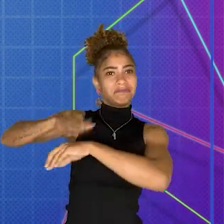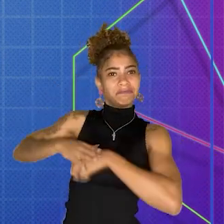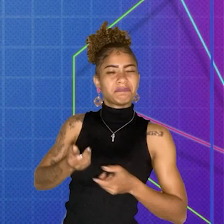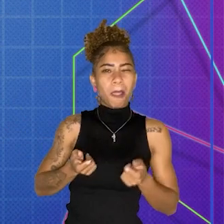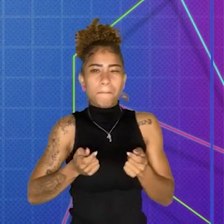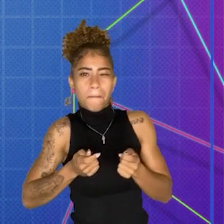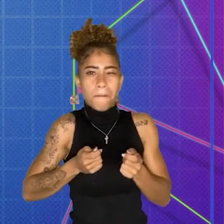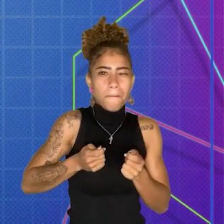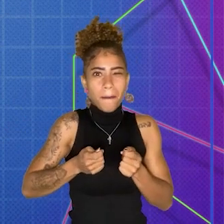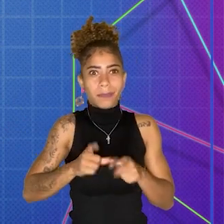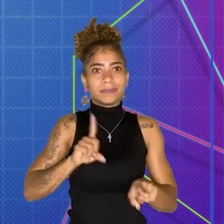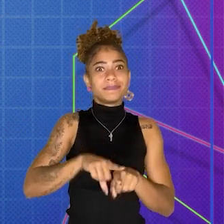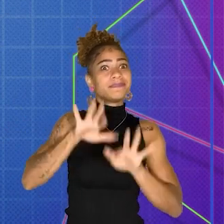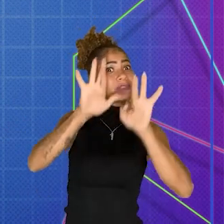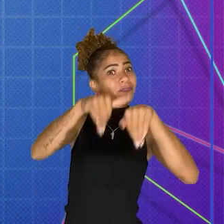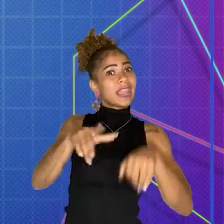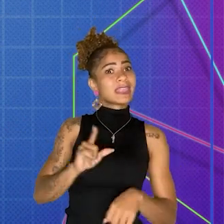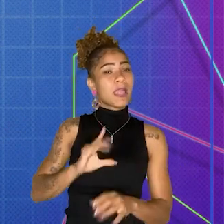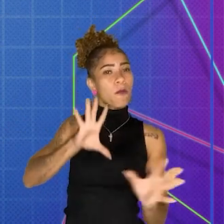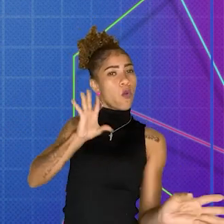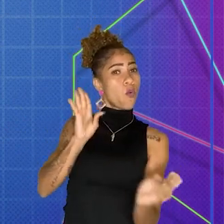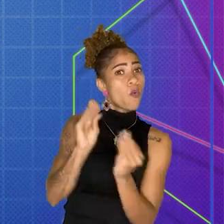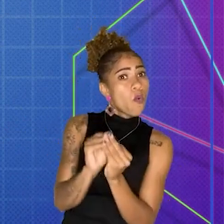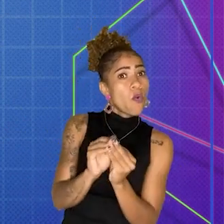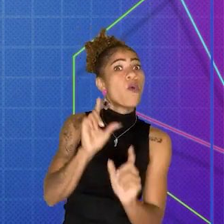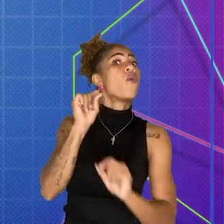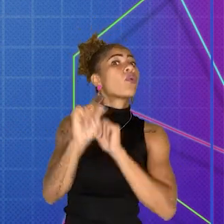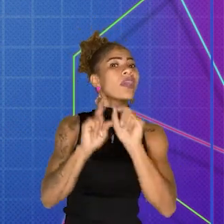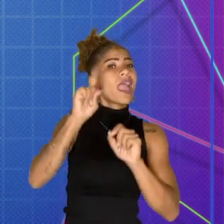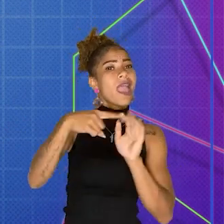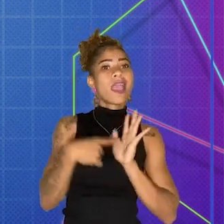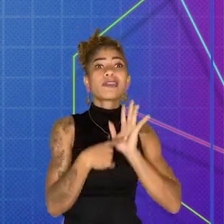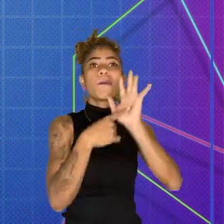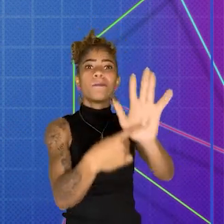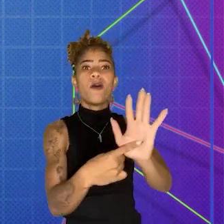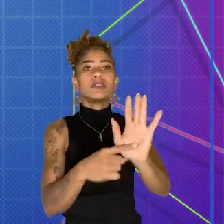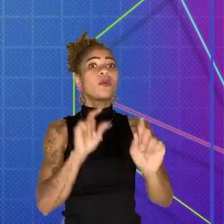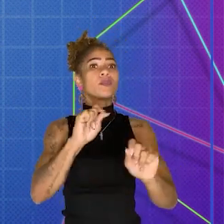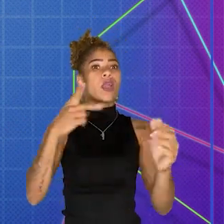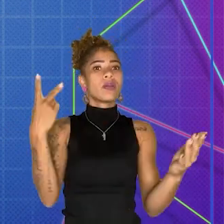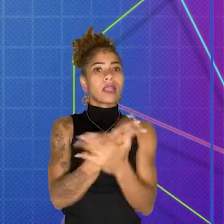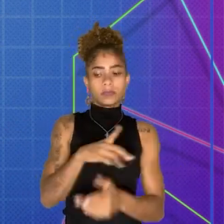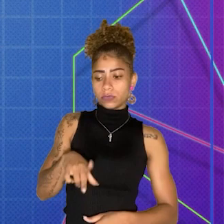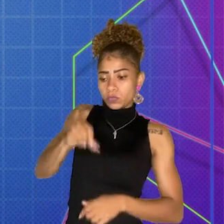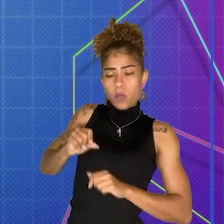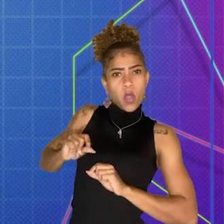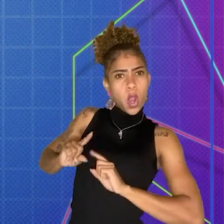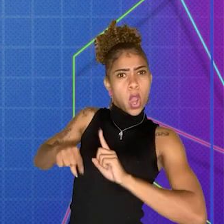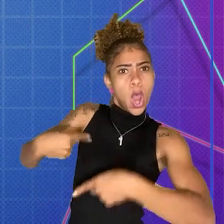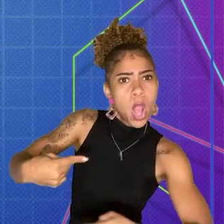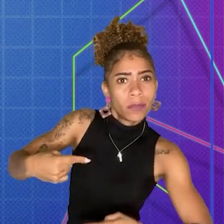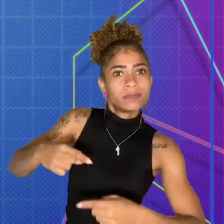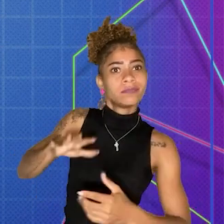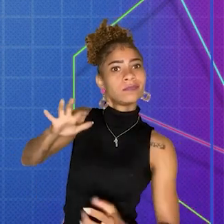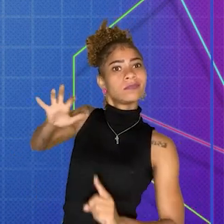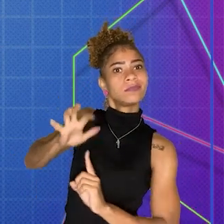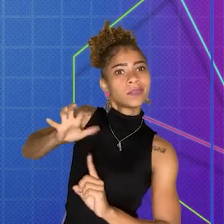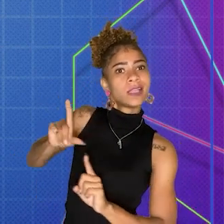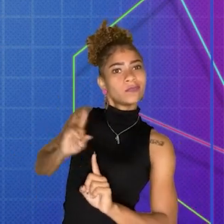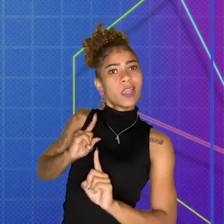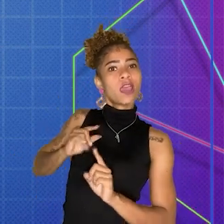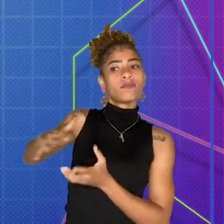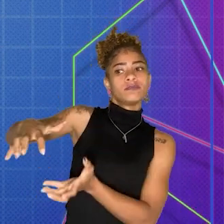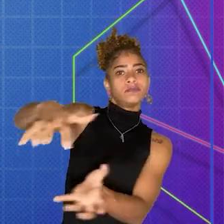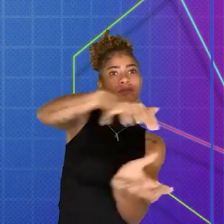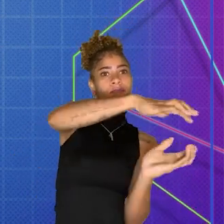jogador. Por fim, temos a conclusão, um epílogo que mostra as consequências das escolhas do jogador e o impacto